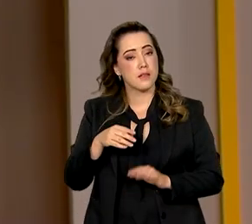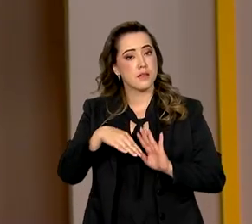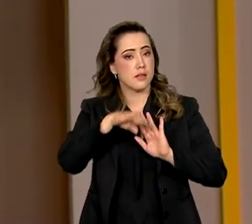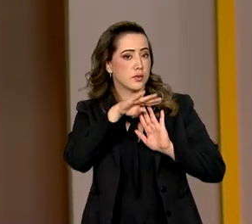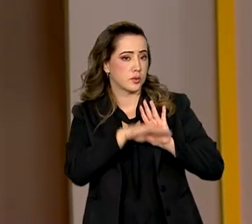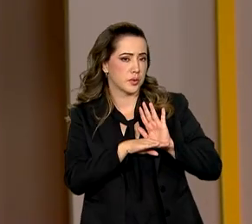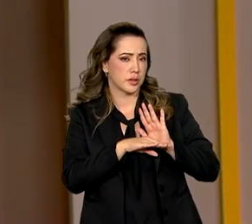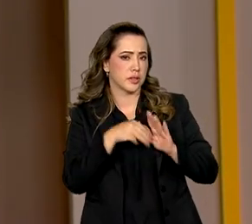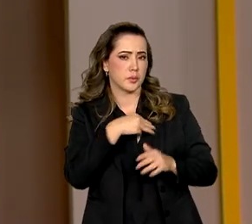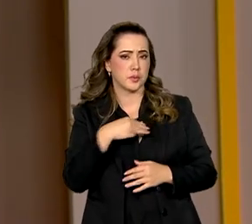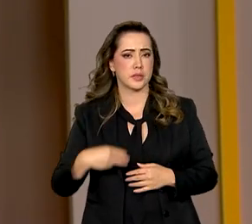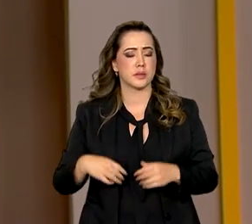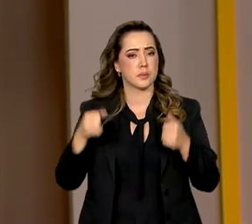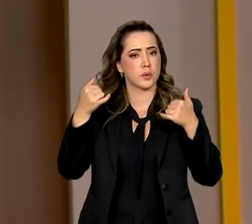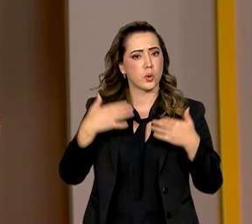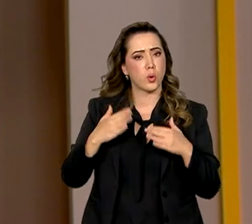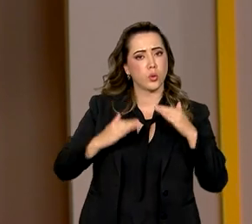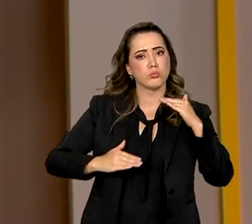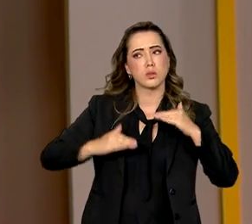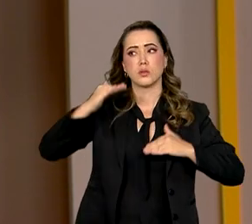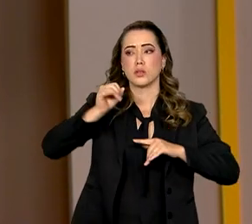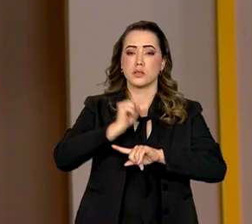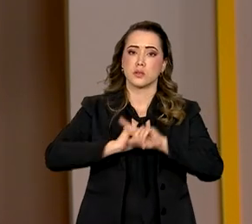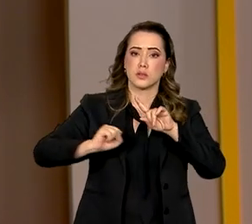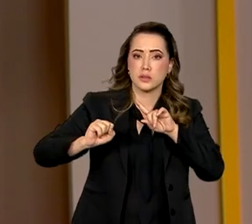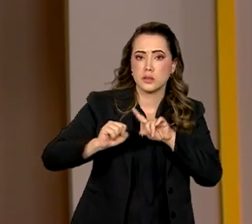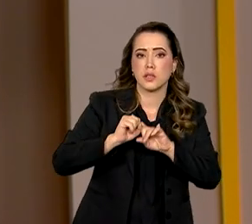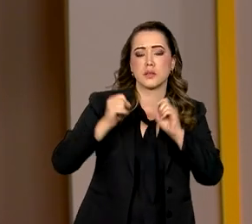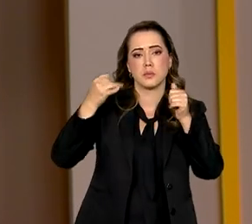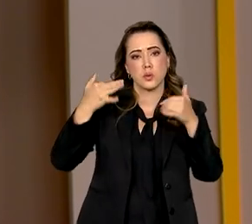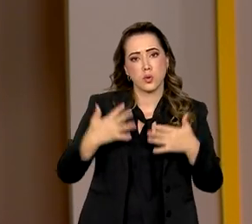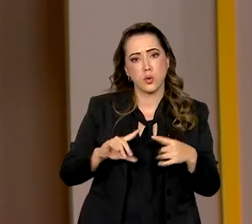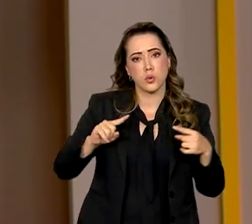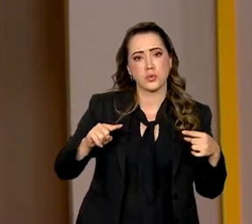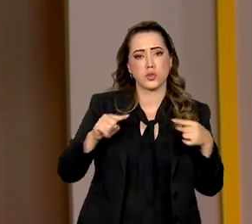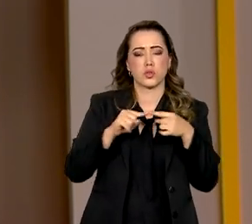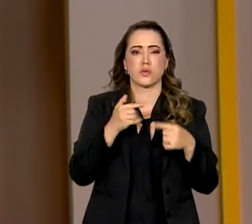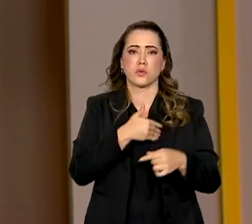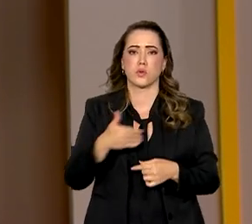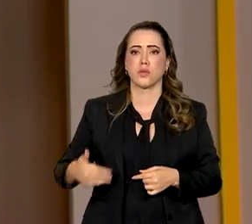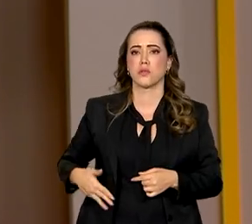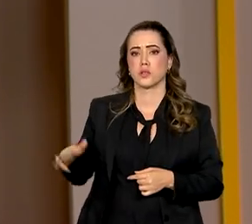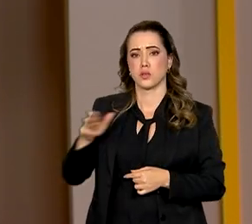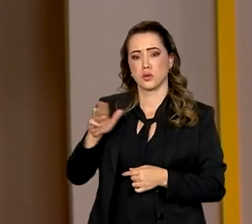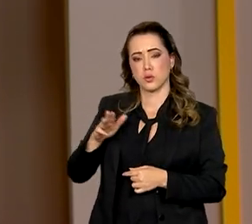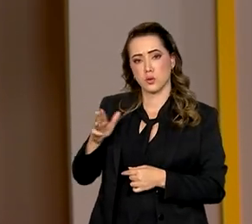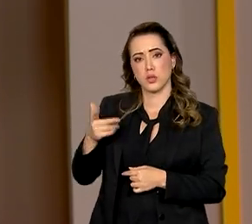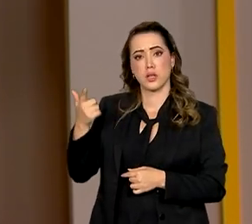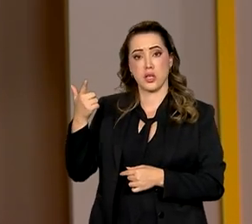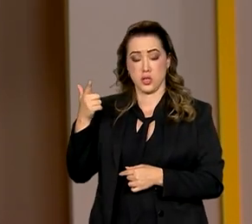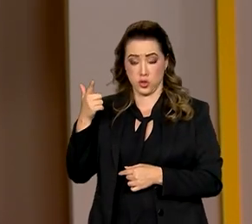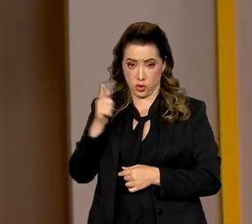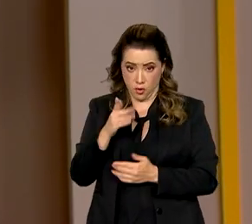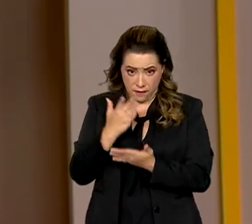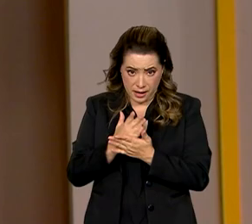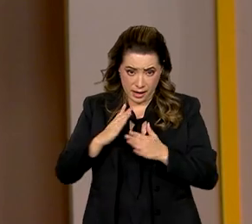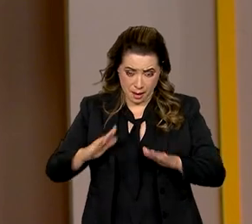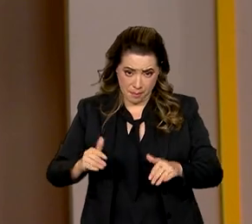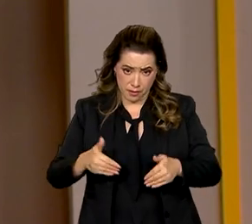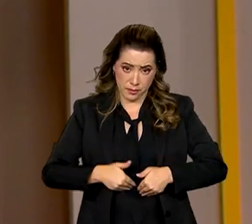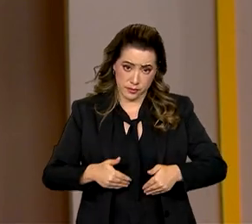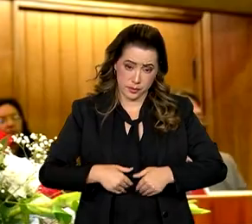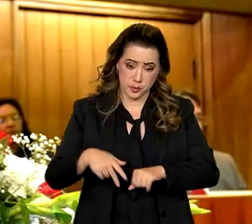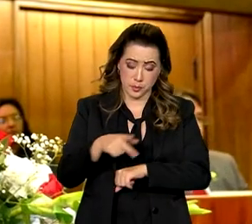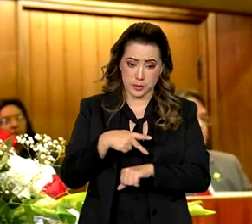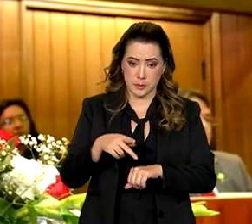programa, o ministro falou sobre desigualdade social e disse que a meta do governo Lula é retirar novamente o país do mapa da